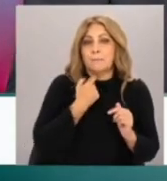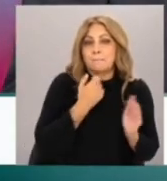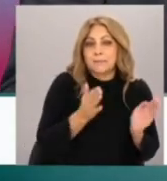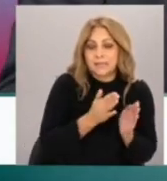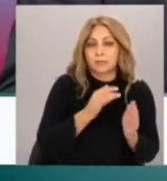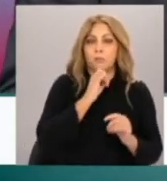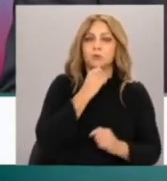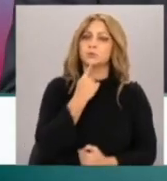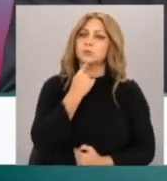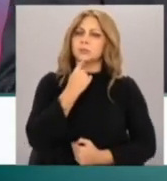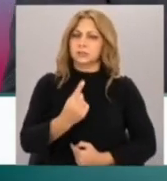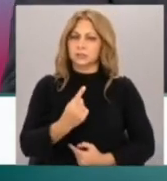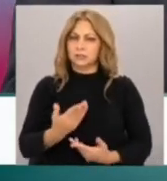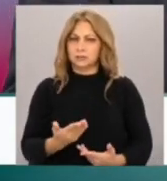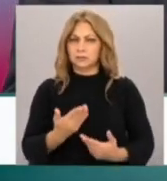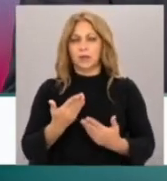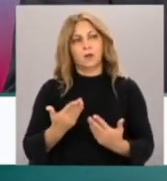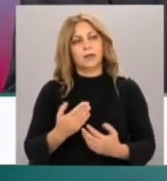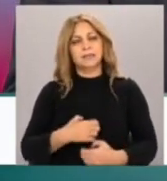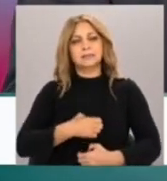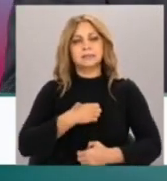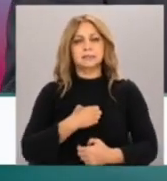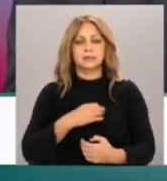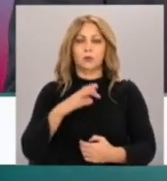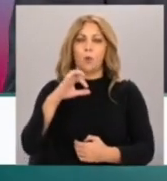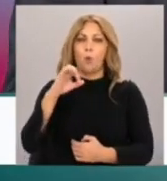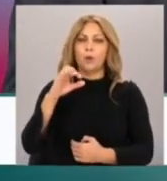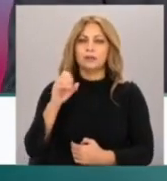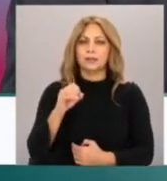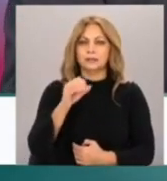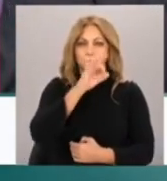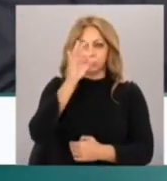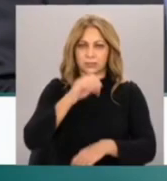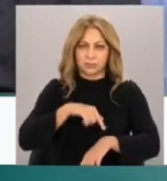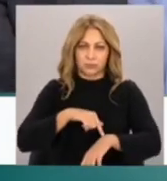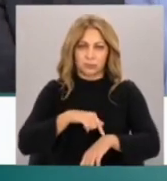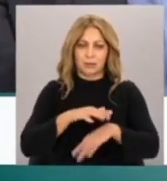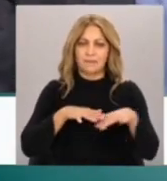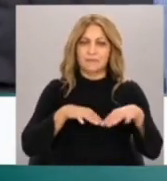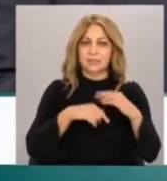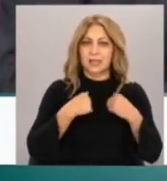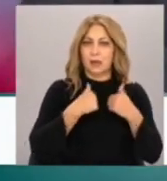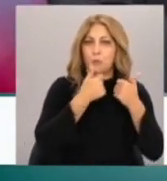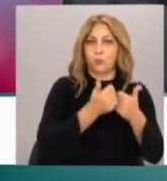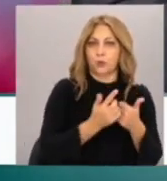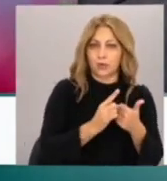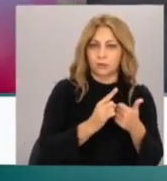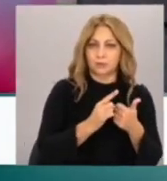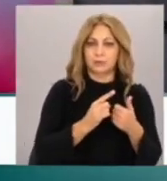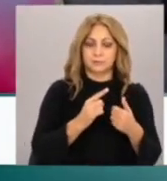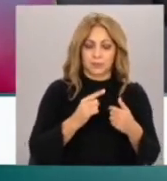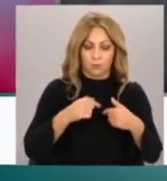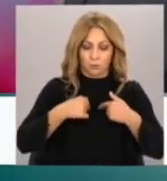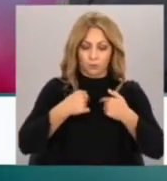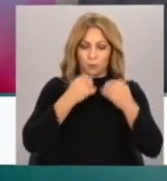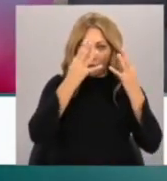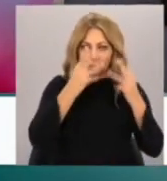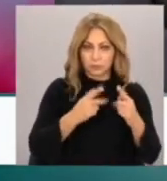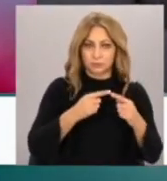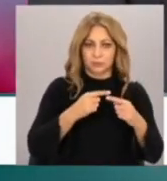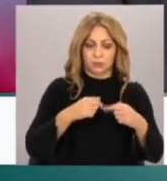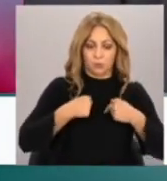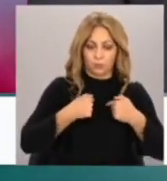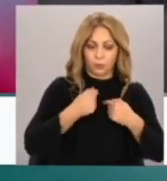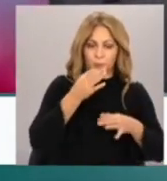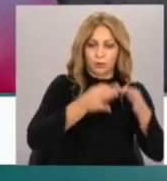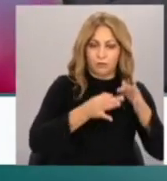que hoje em dia tem sempre a sensação de estar oitenta por cento do tempo a fazer aquilo para que não são bons ou seja de São seus próprios contabilizar os seus próprios